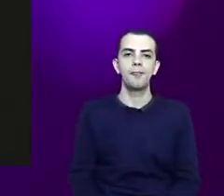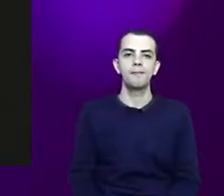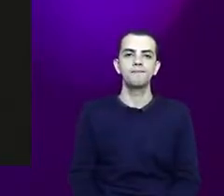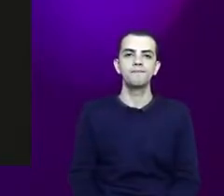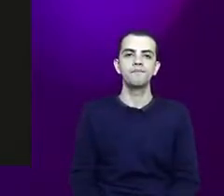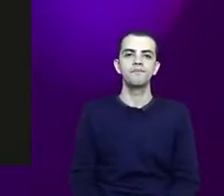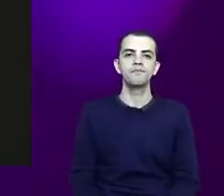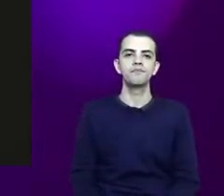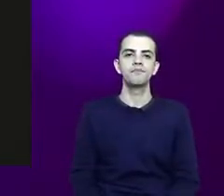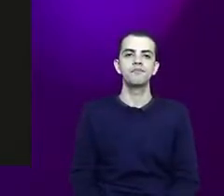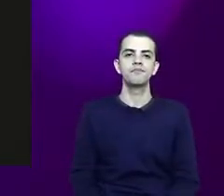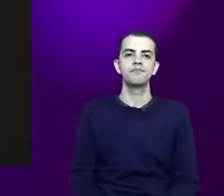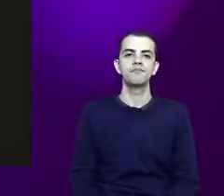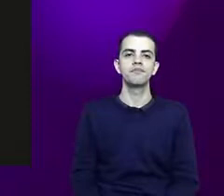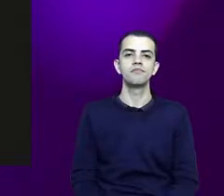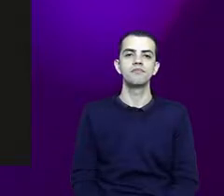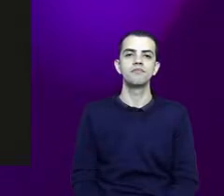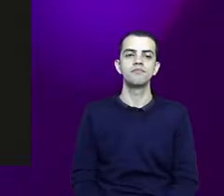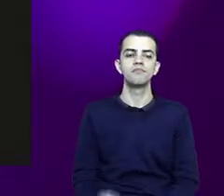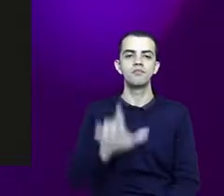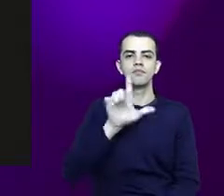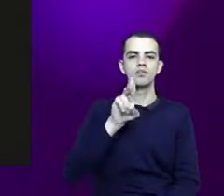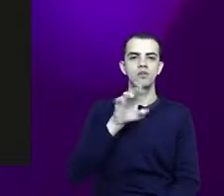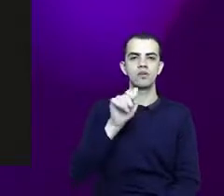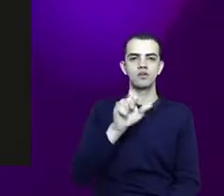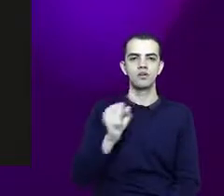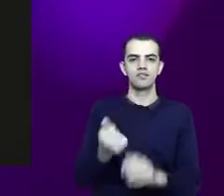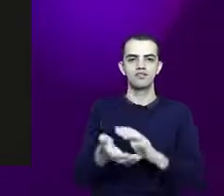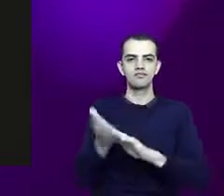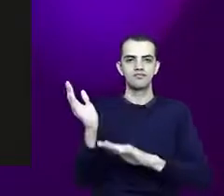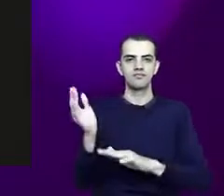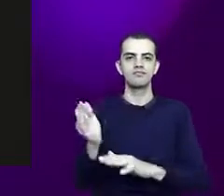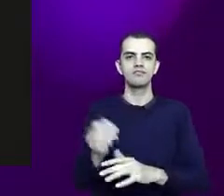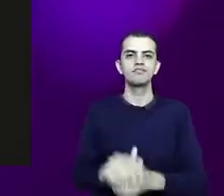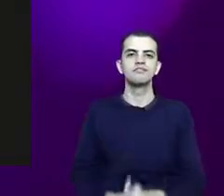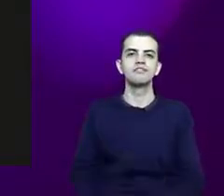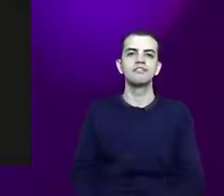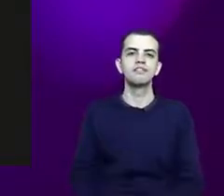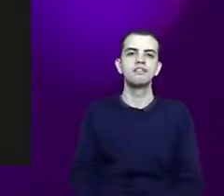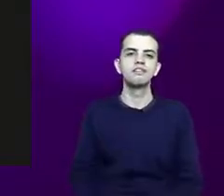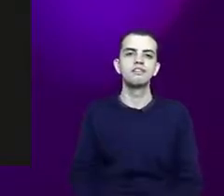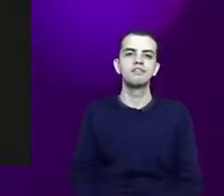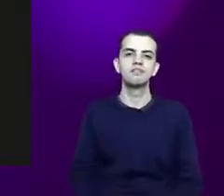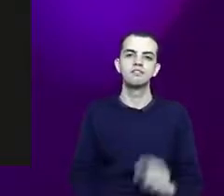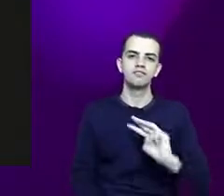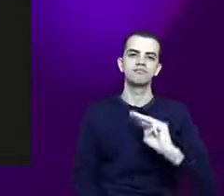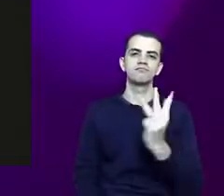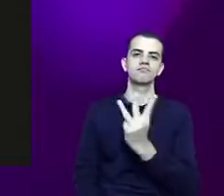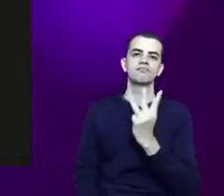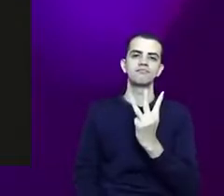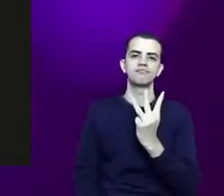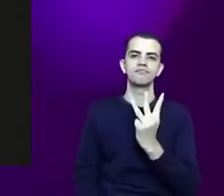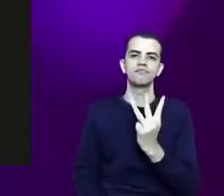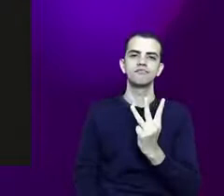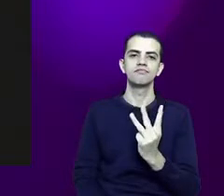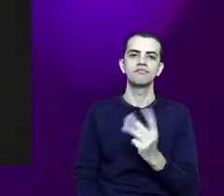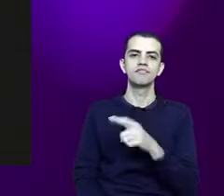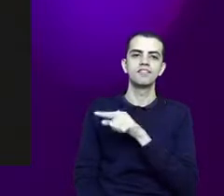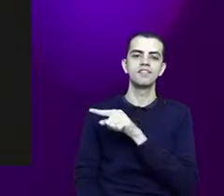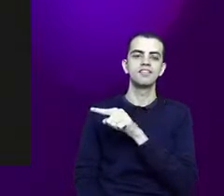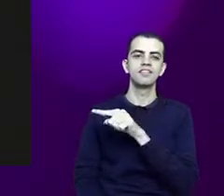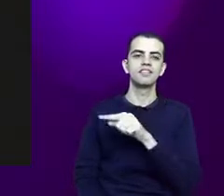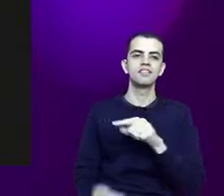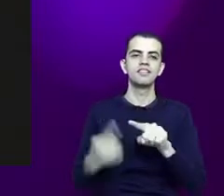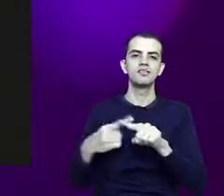O Lucas precisou sair um pouquinho, Vassalo, mas eu vou responder por ele aqui, tá? Beleza, então fica nós três aí. Porque ele a gente está aqui